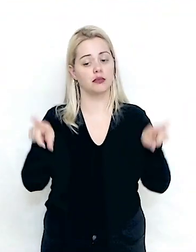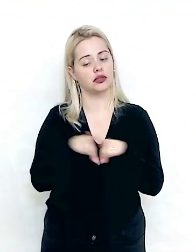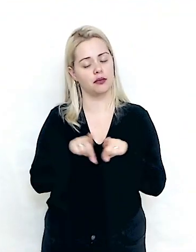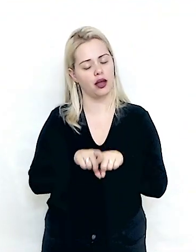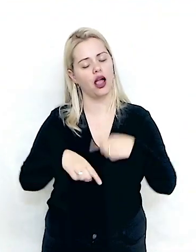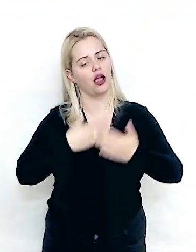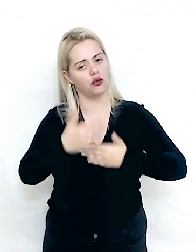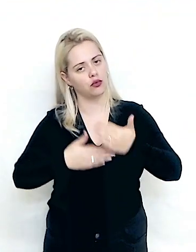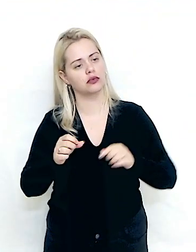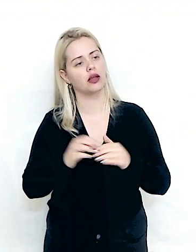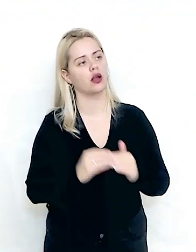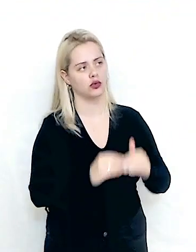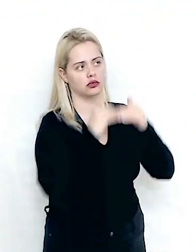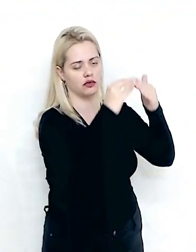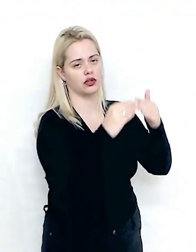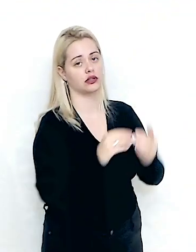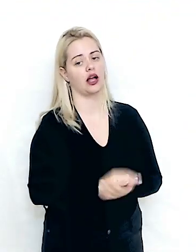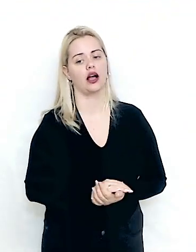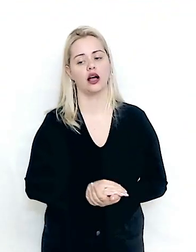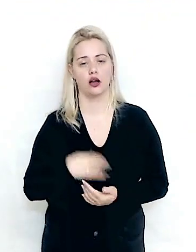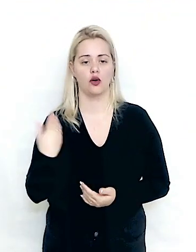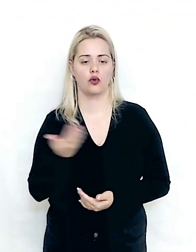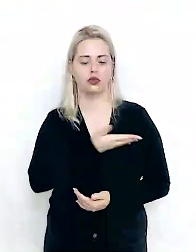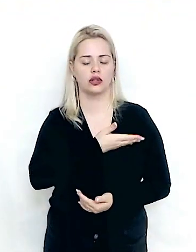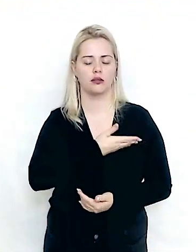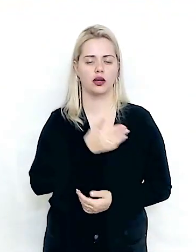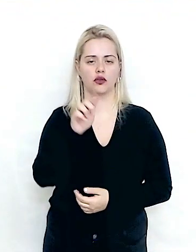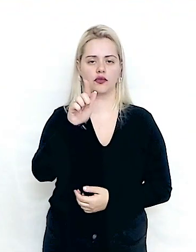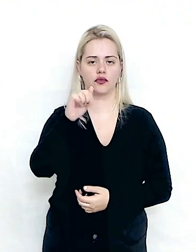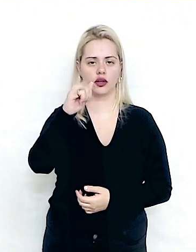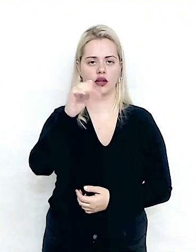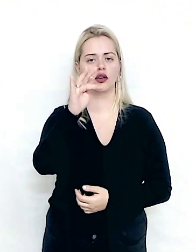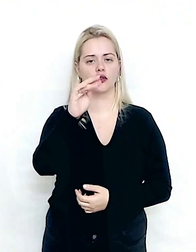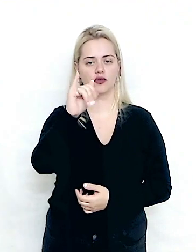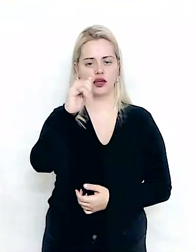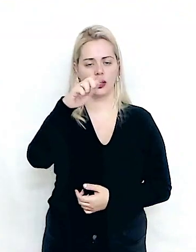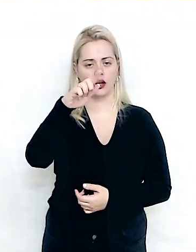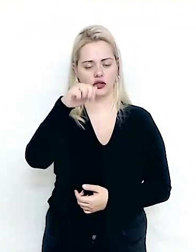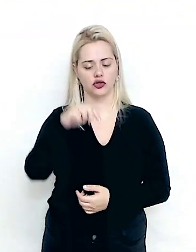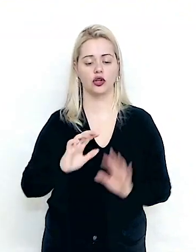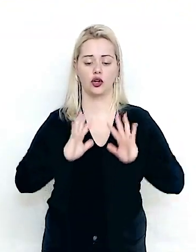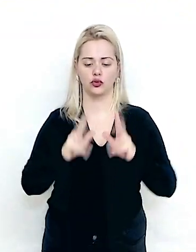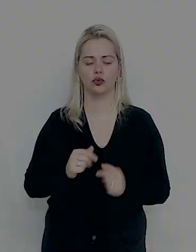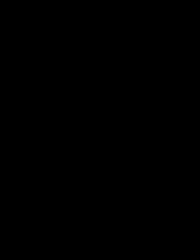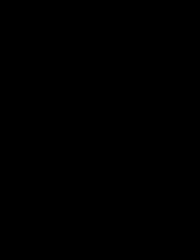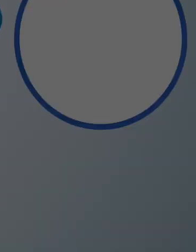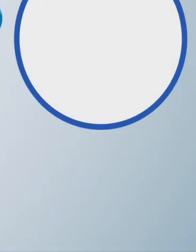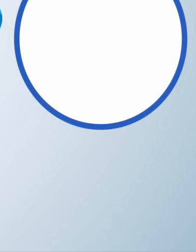quiserem levantar, né, com os colegas da FIENG e com todos aqueles que estão nos assistindo. Muito obrigado.